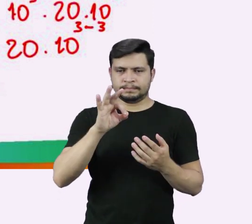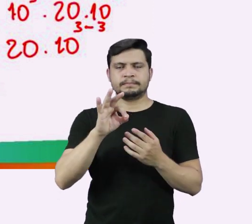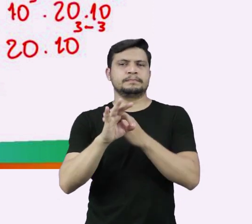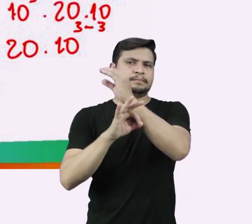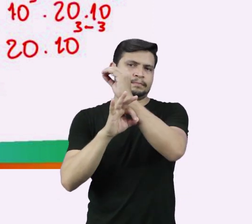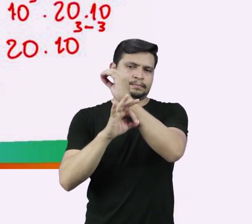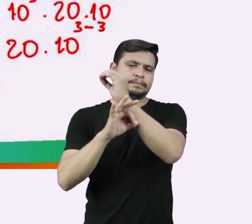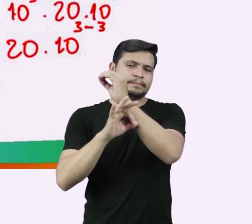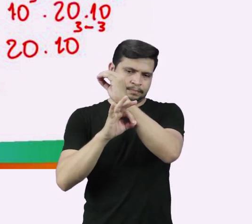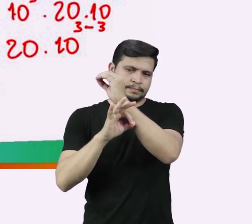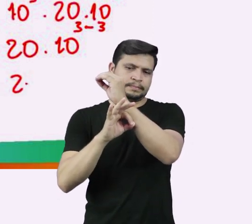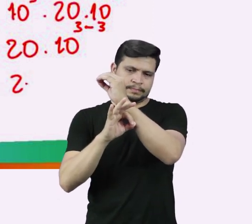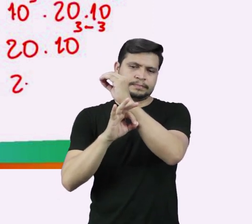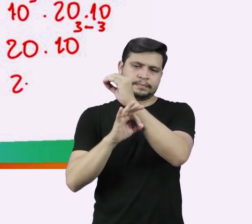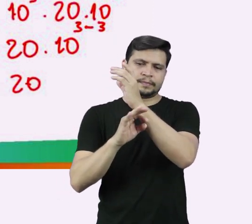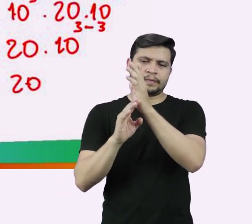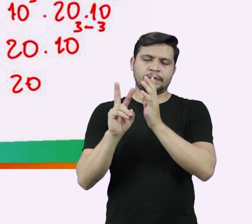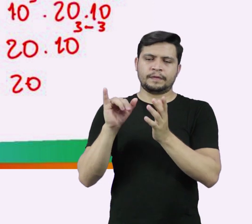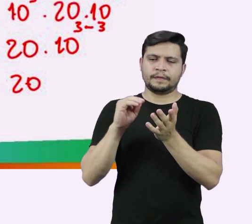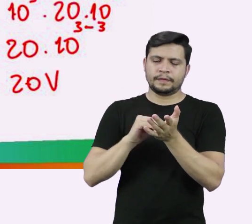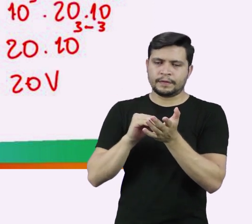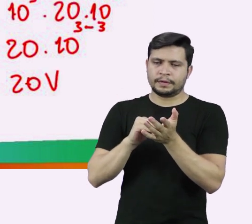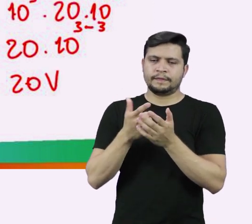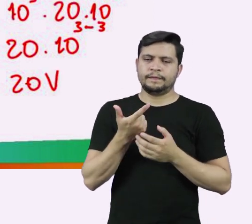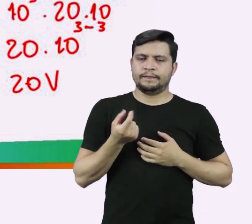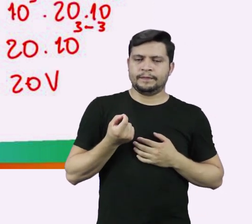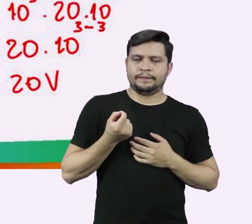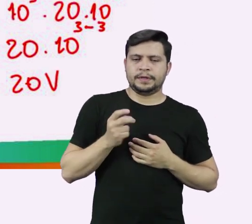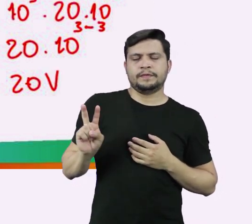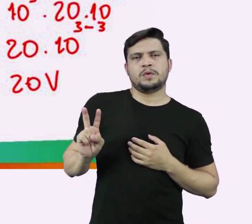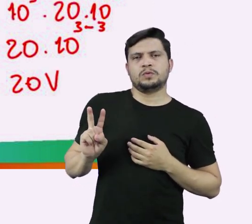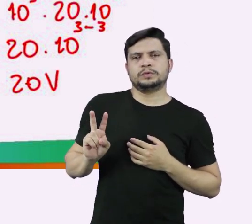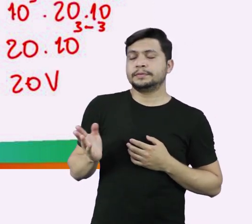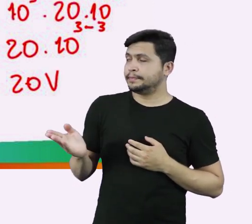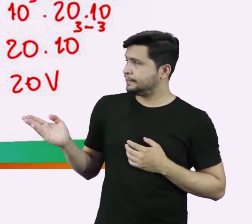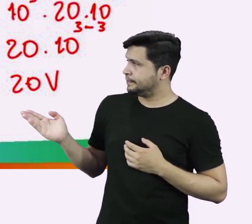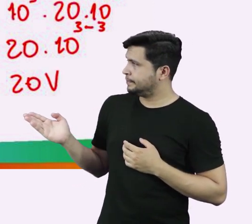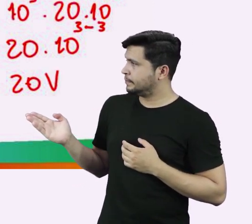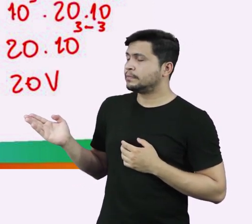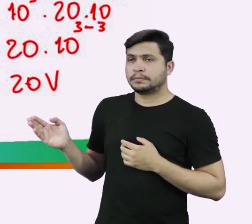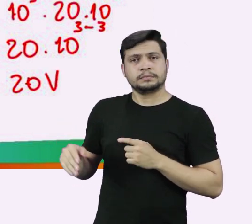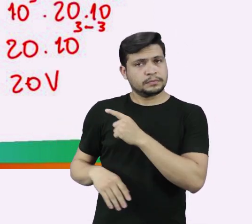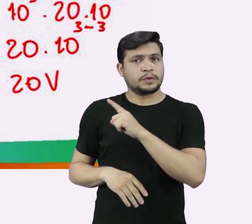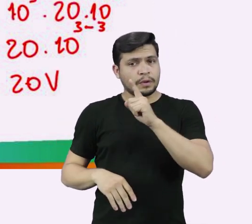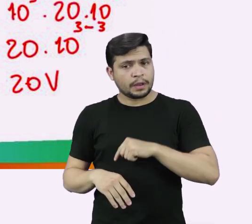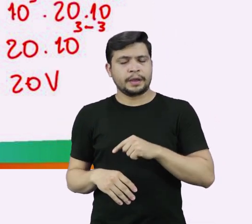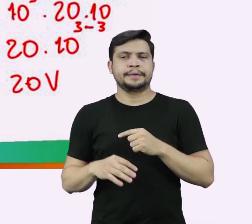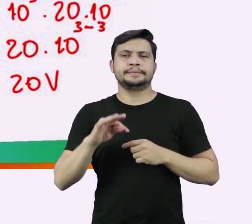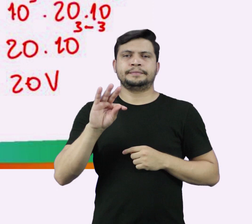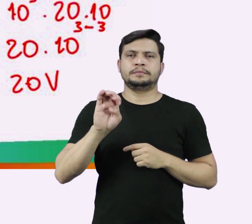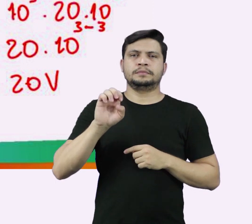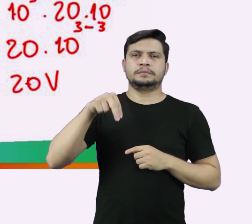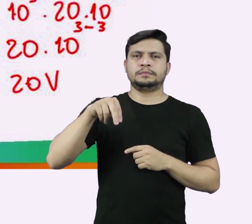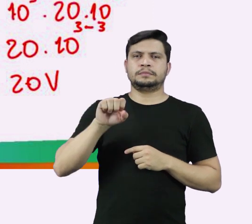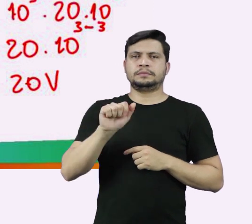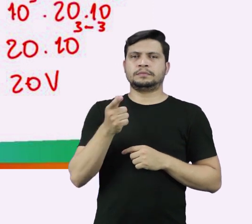1, portanto, sobra 20 volts. Então, esse daqui seria a tensão associada a um dano